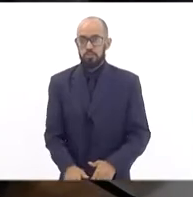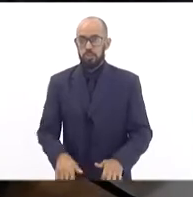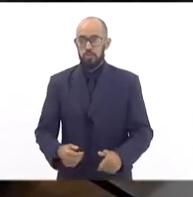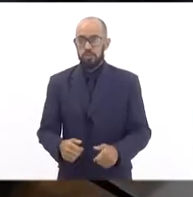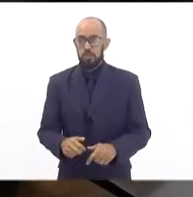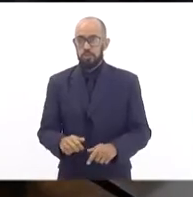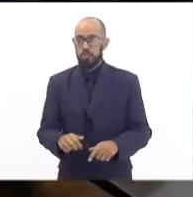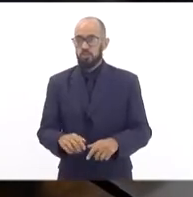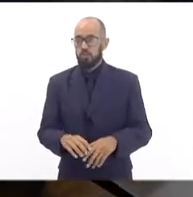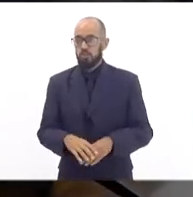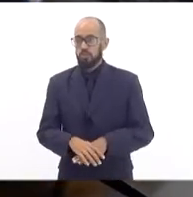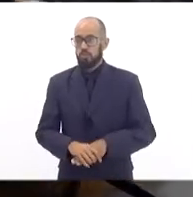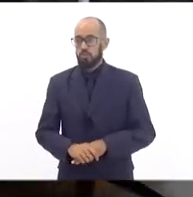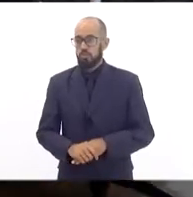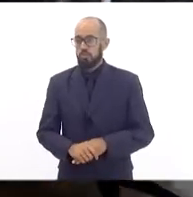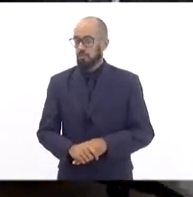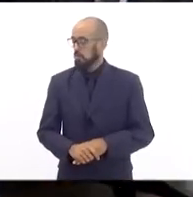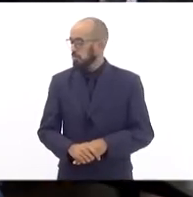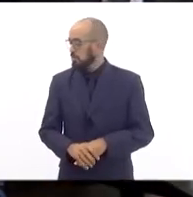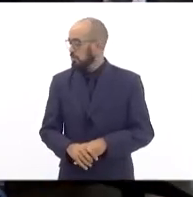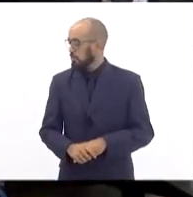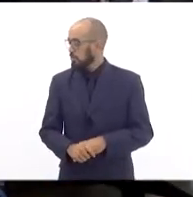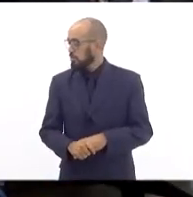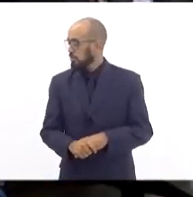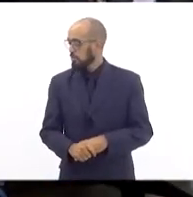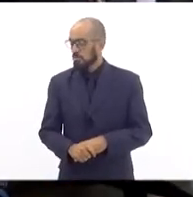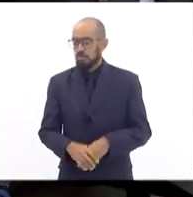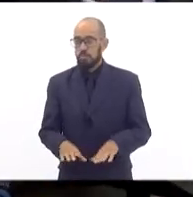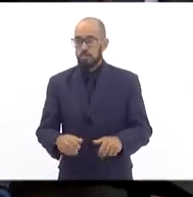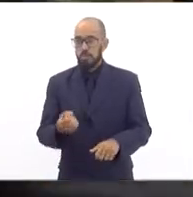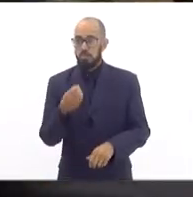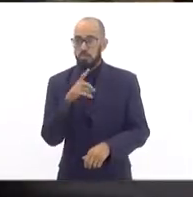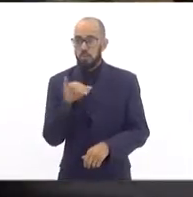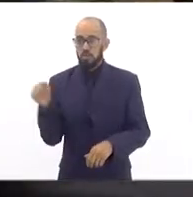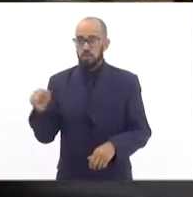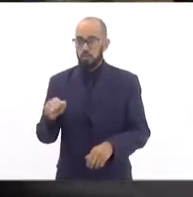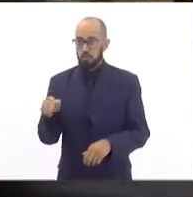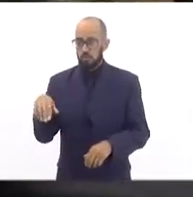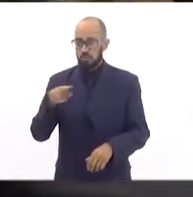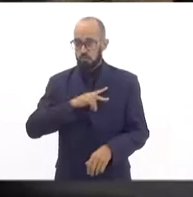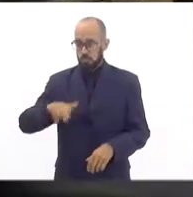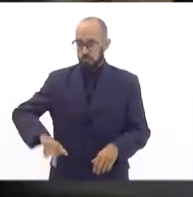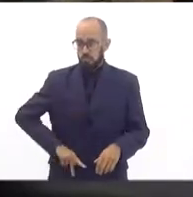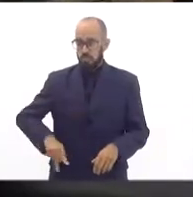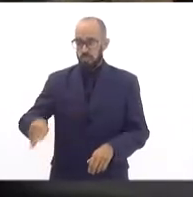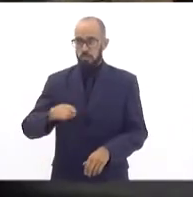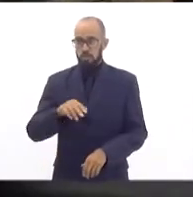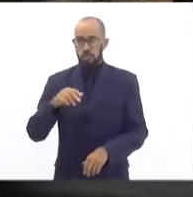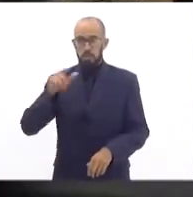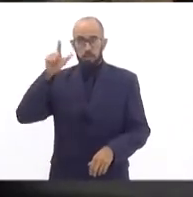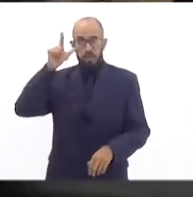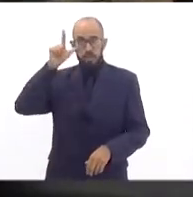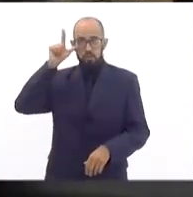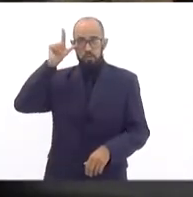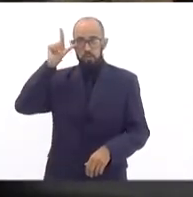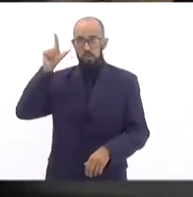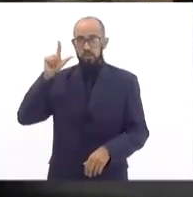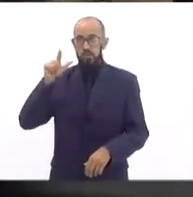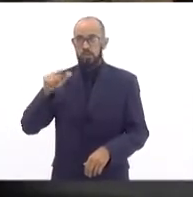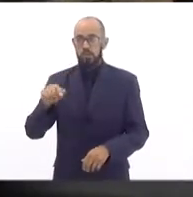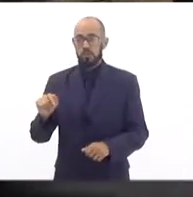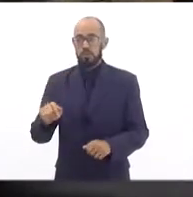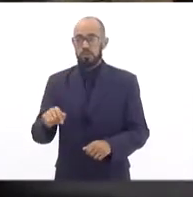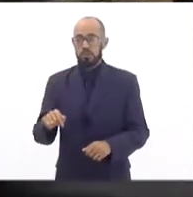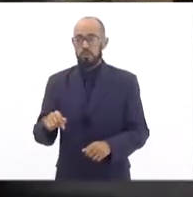deputada Marta Rocha, é só para anunciar. Bom dia, presidente Lucinha, demais integrantes dessa CPI. Em primeiro lugar, eu